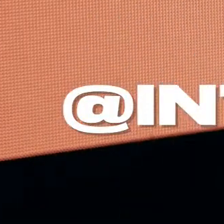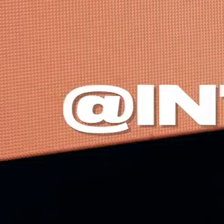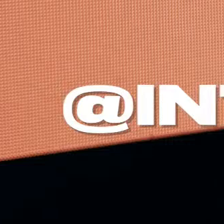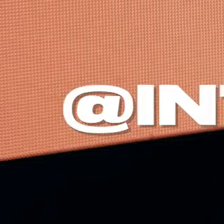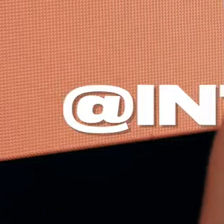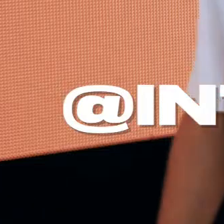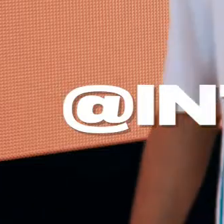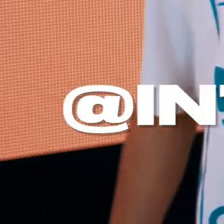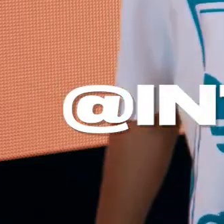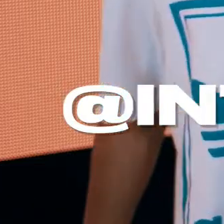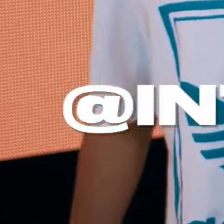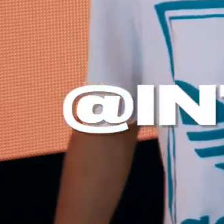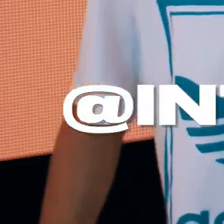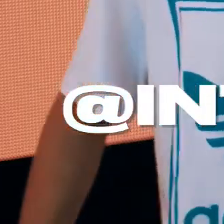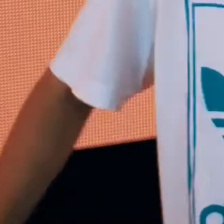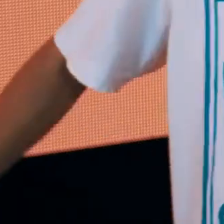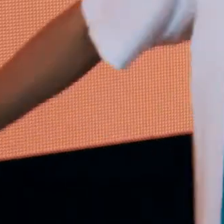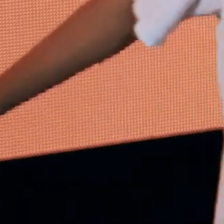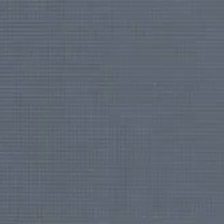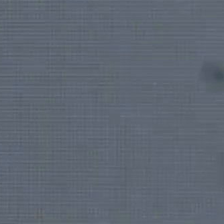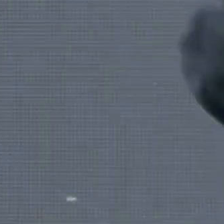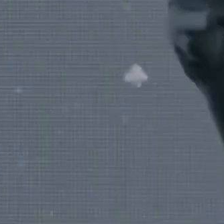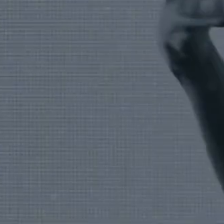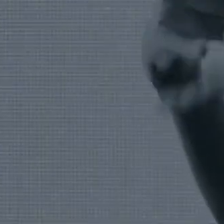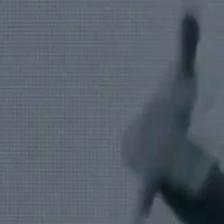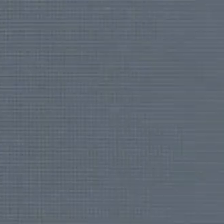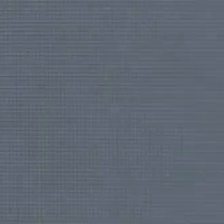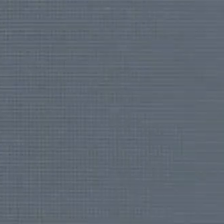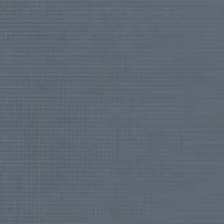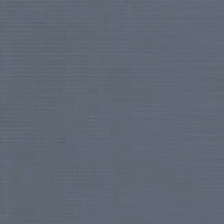@interligados_ADVEC. Venha fazer parte da nossa galera. Tchau.